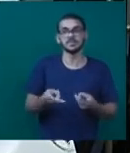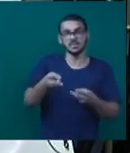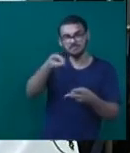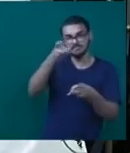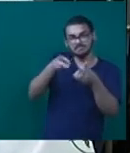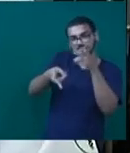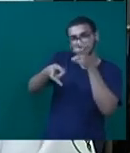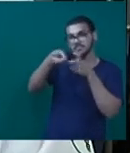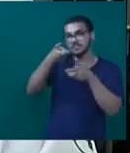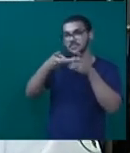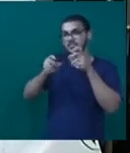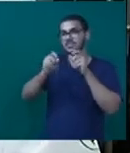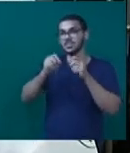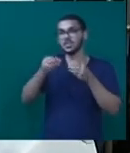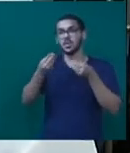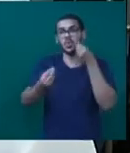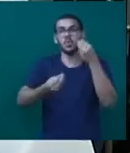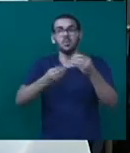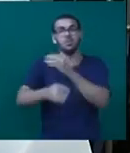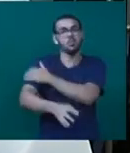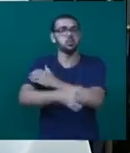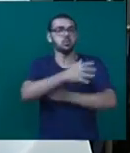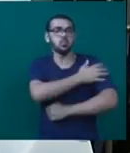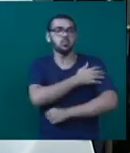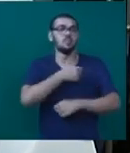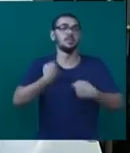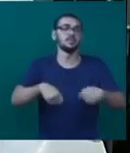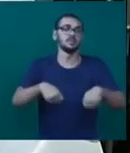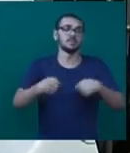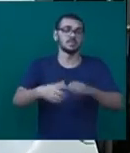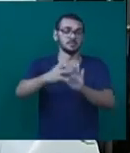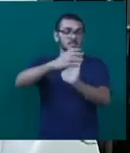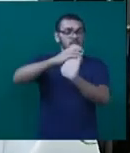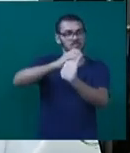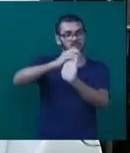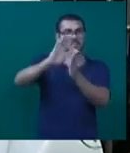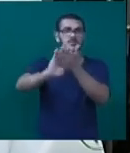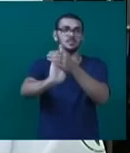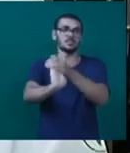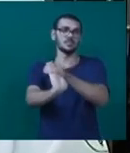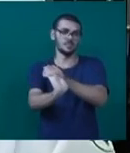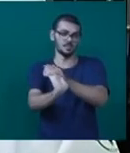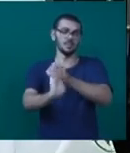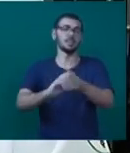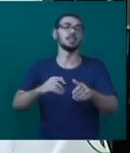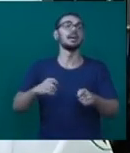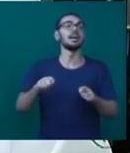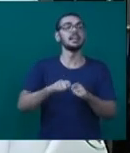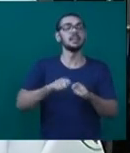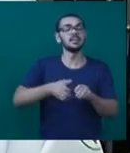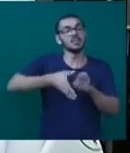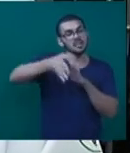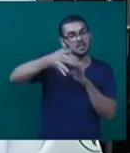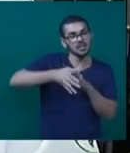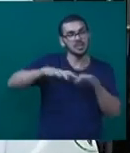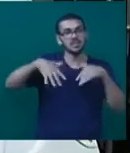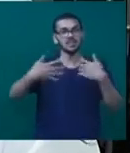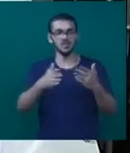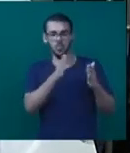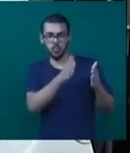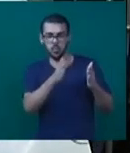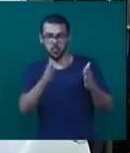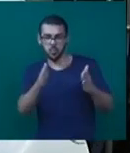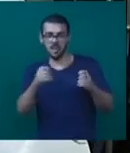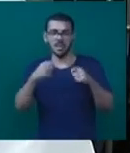enxergar, ver os músculos que precisam ser alongados. E aí é feita uma orientação. E durante esse período é feito